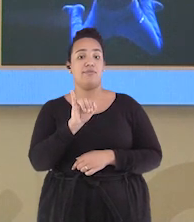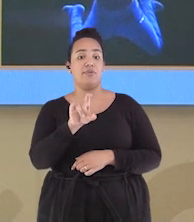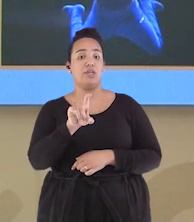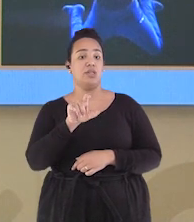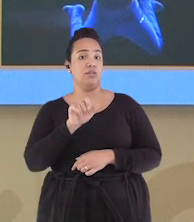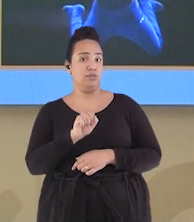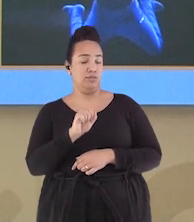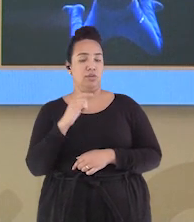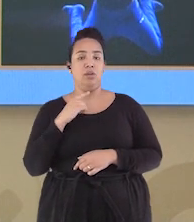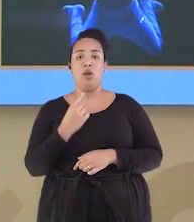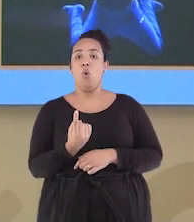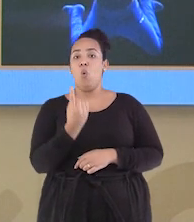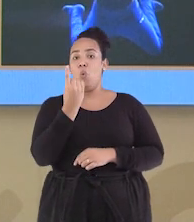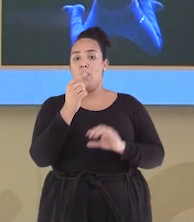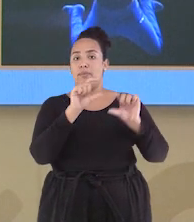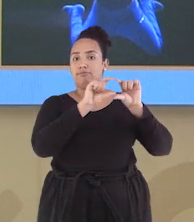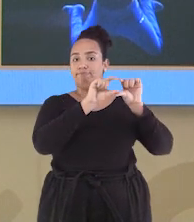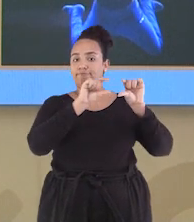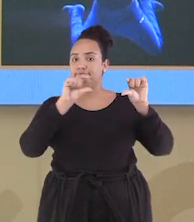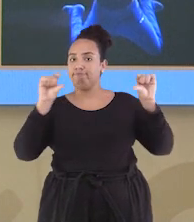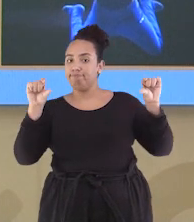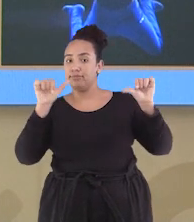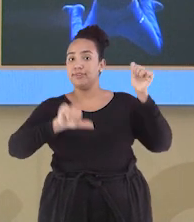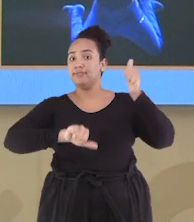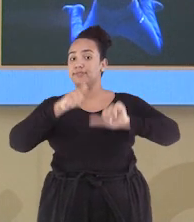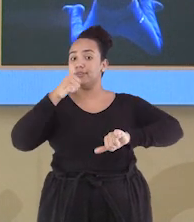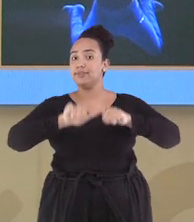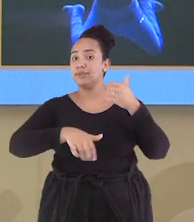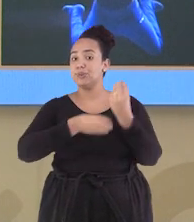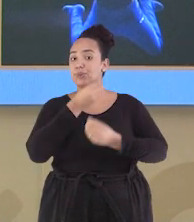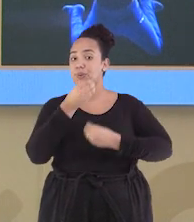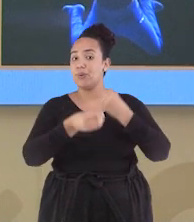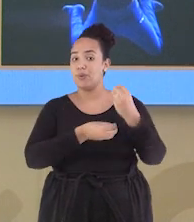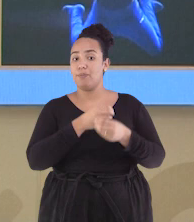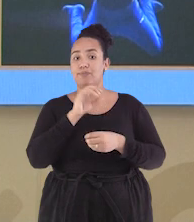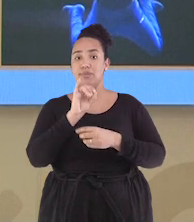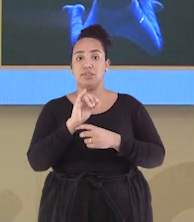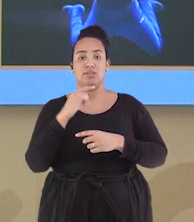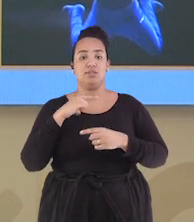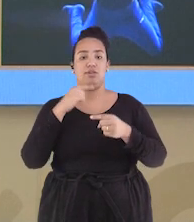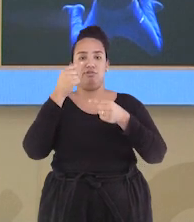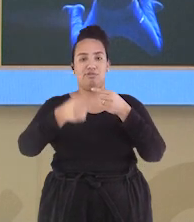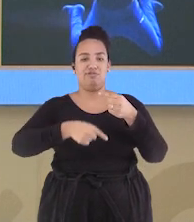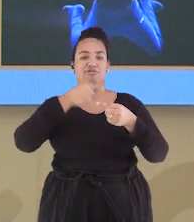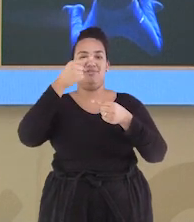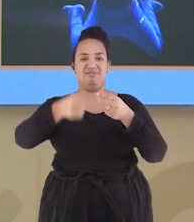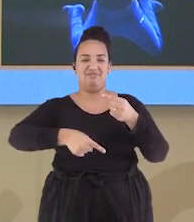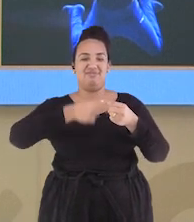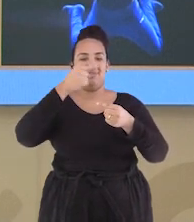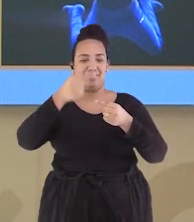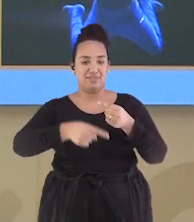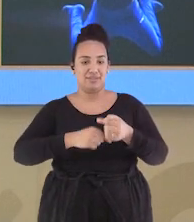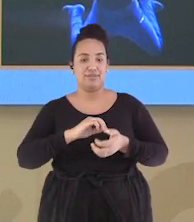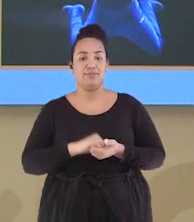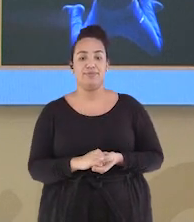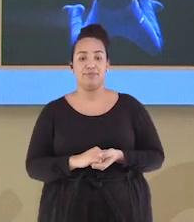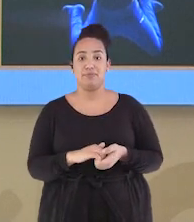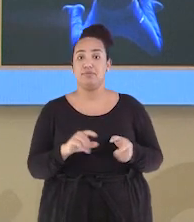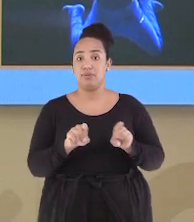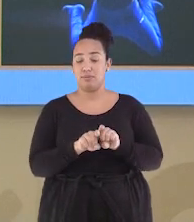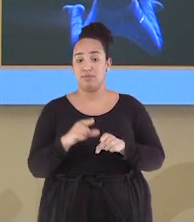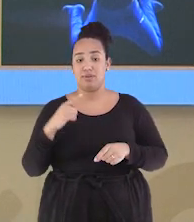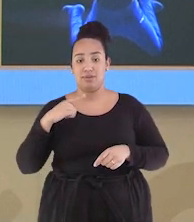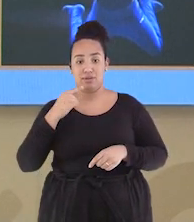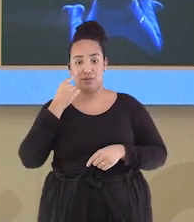é feita sobre uma única barra e a avaliação é realizada por meio dos giros imortais. As barras paralelas,